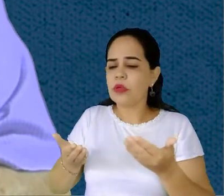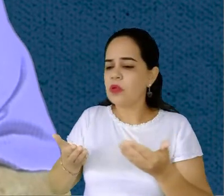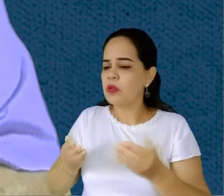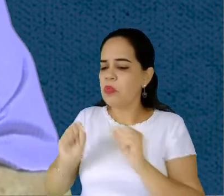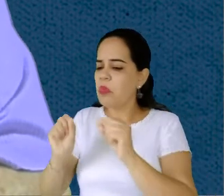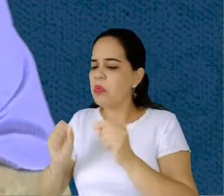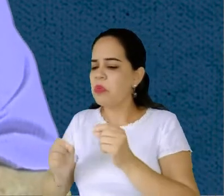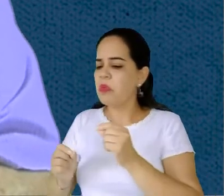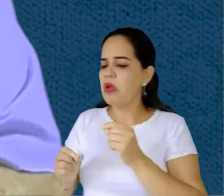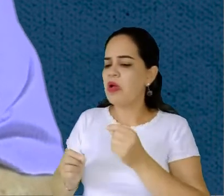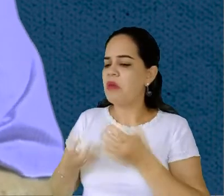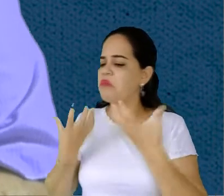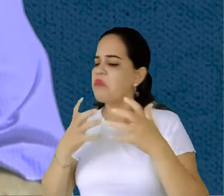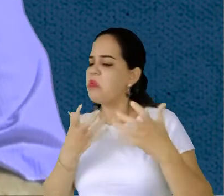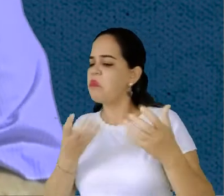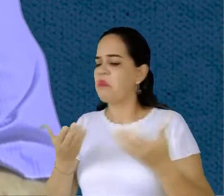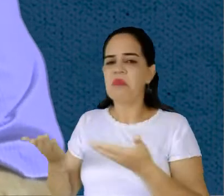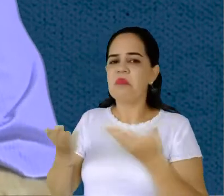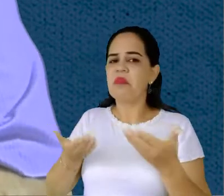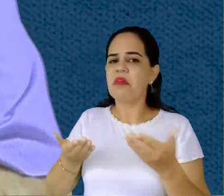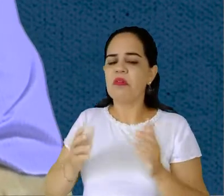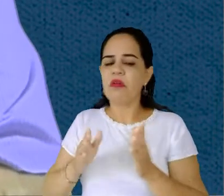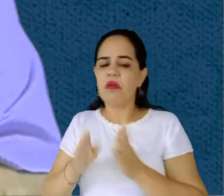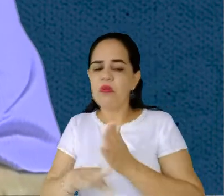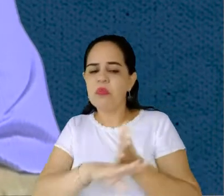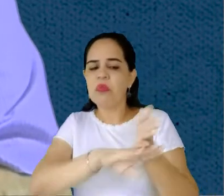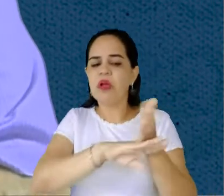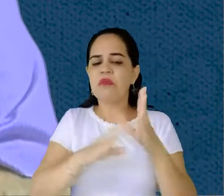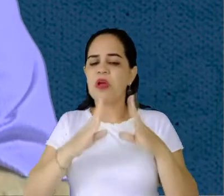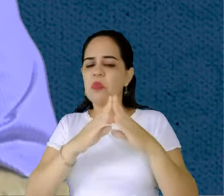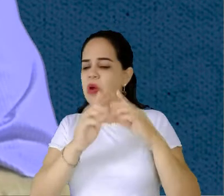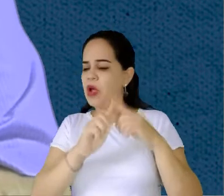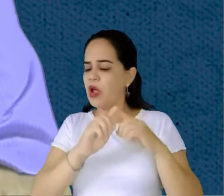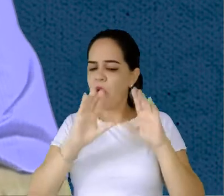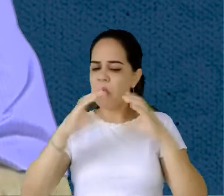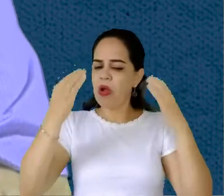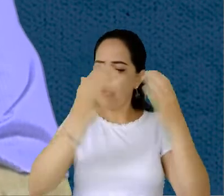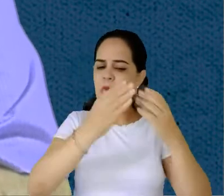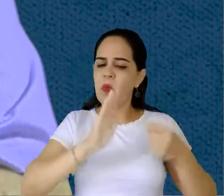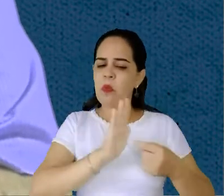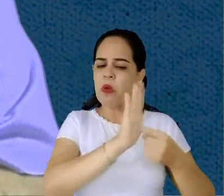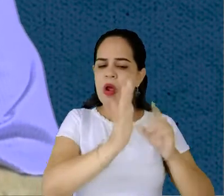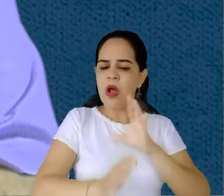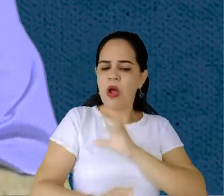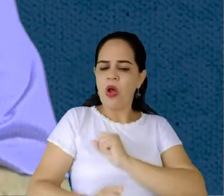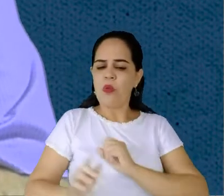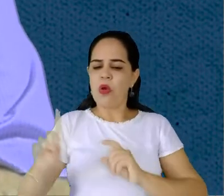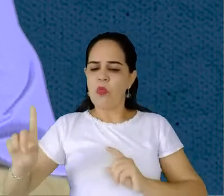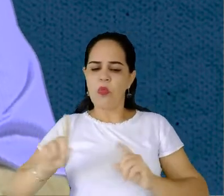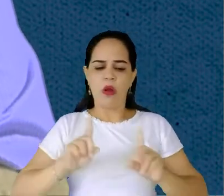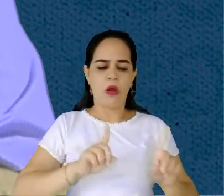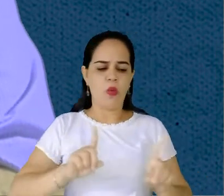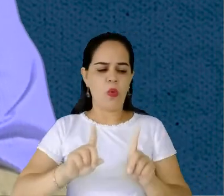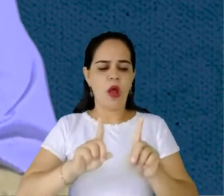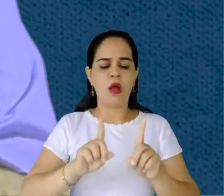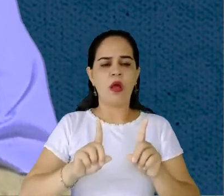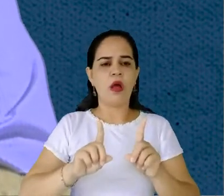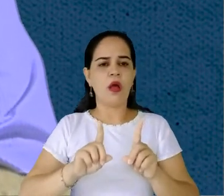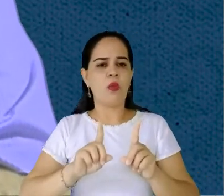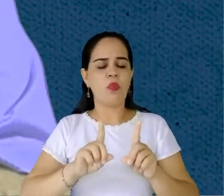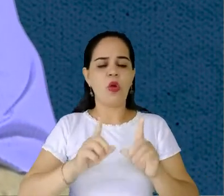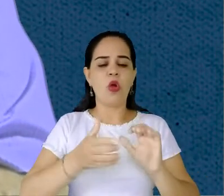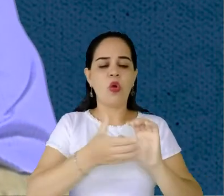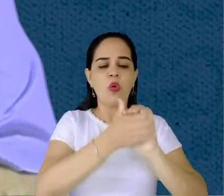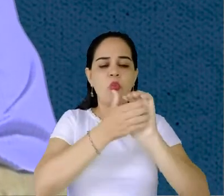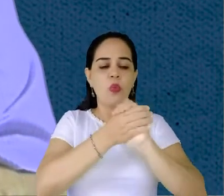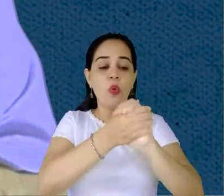regularizou a sua união? Por que você não quis ir na igreja e diante da comunidade expressar o seu